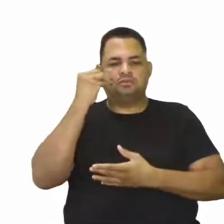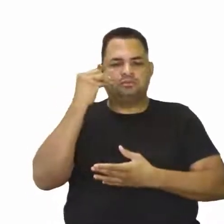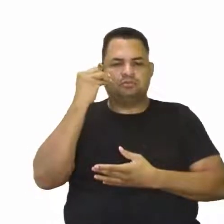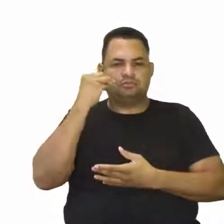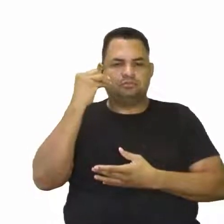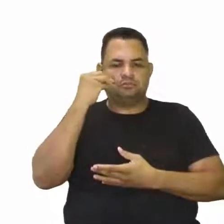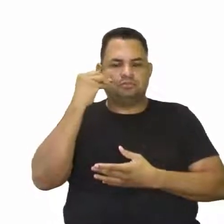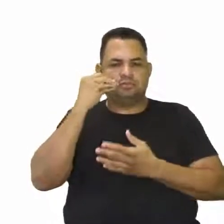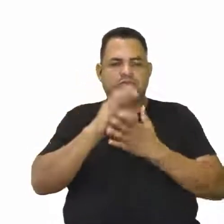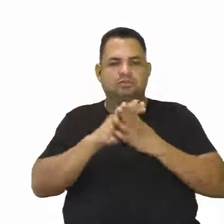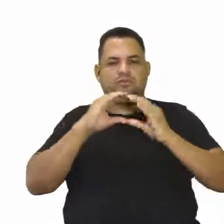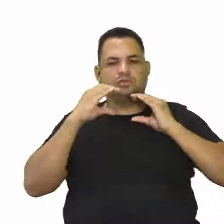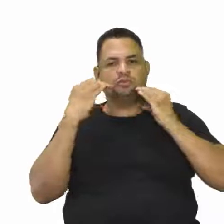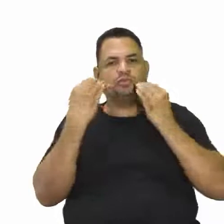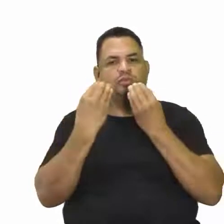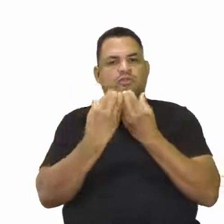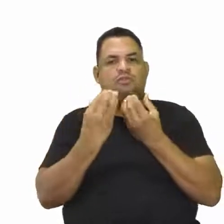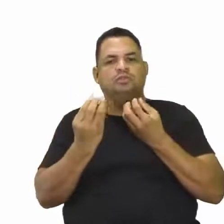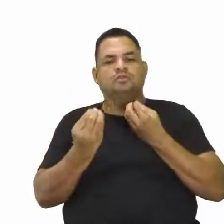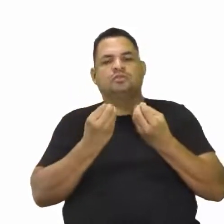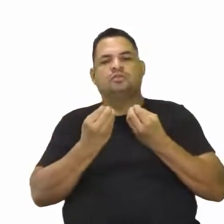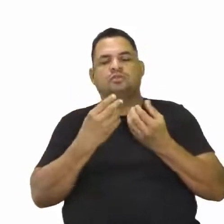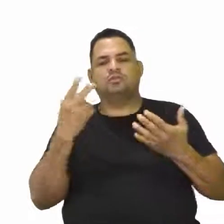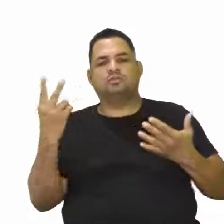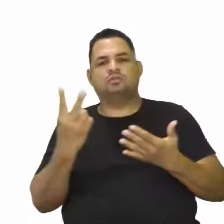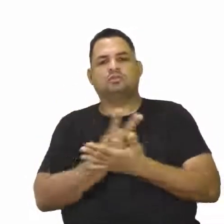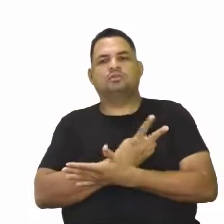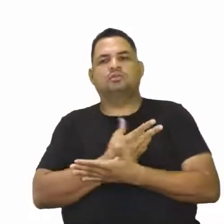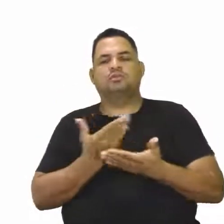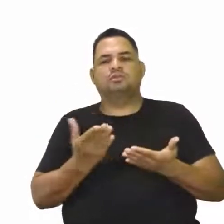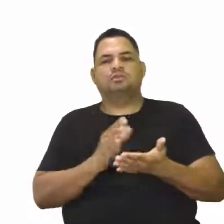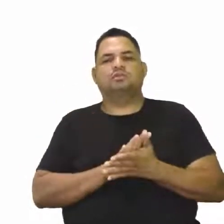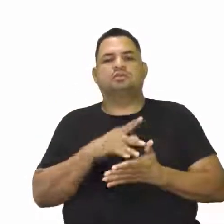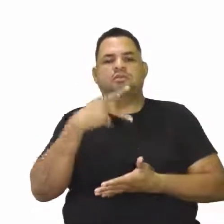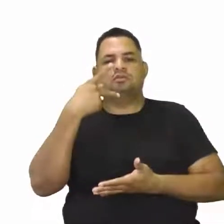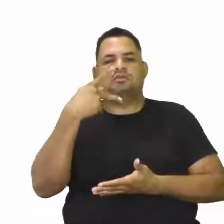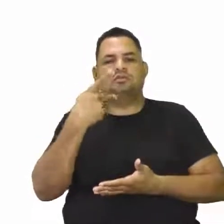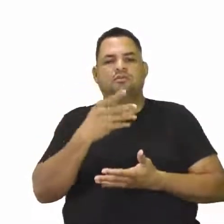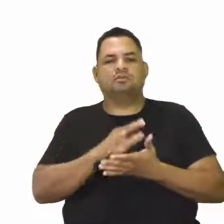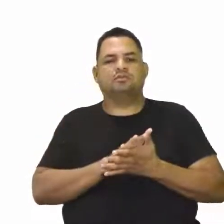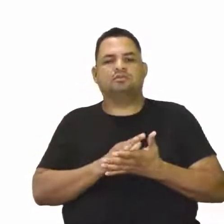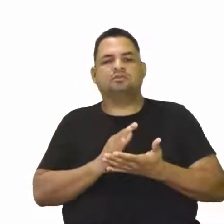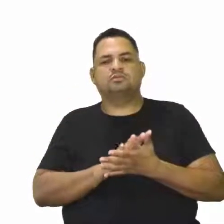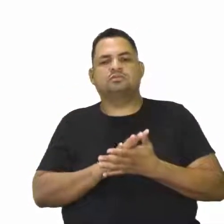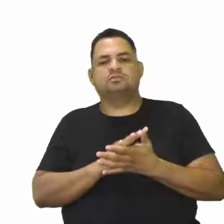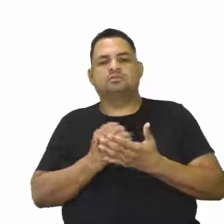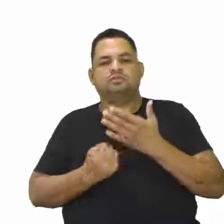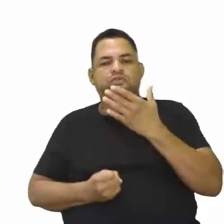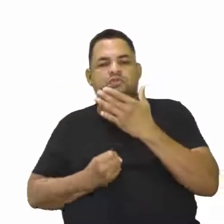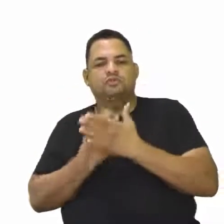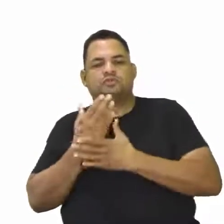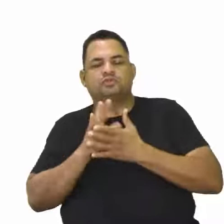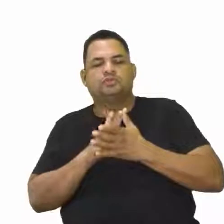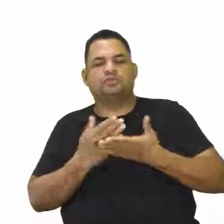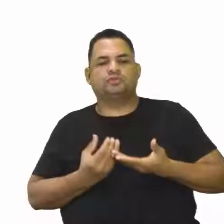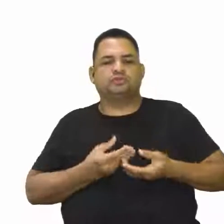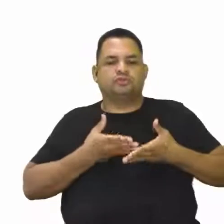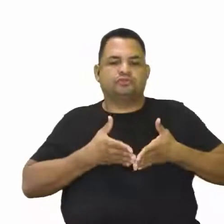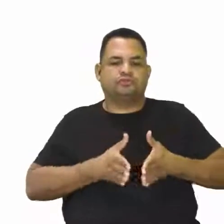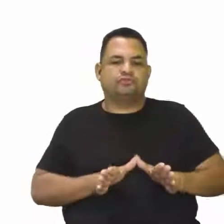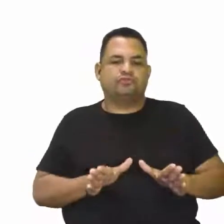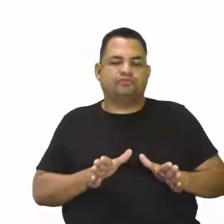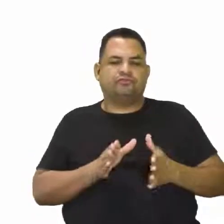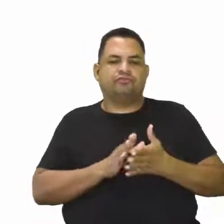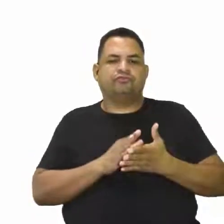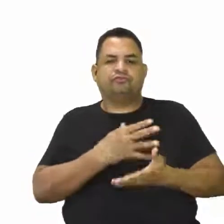experiências da comunidade e como que isso aconteceu. E aí ele vai falando das suas raízes, dos filhos e que